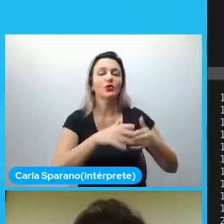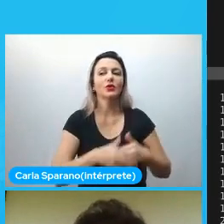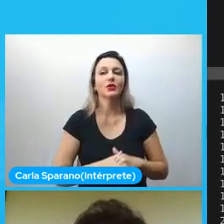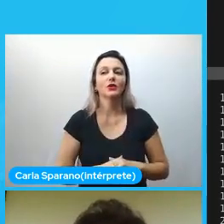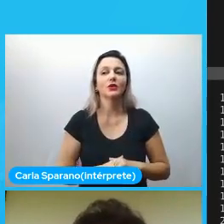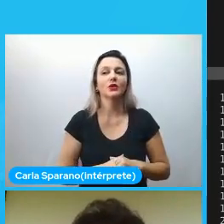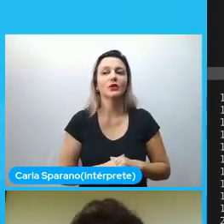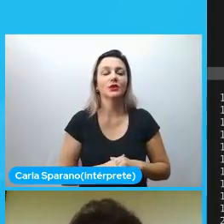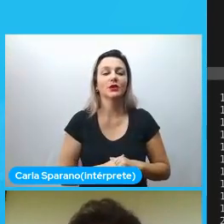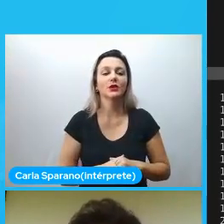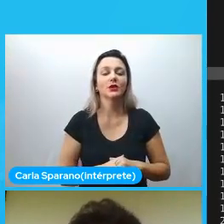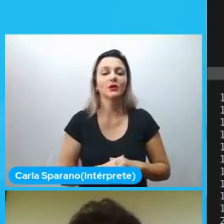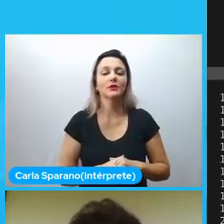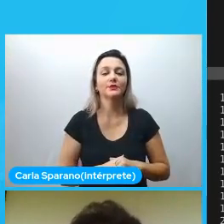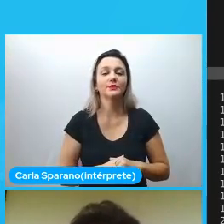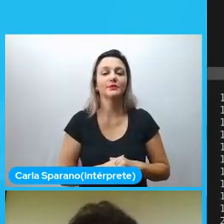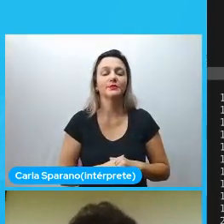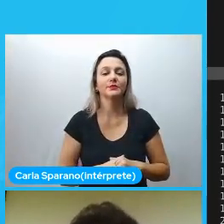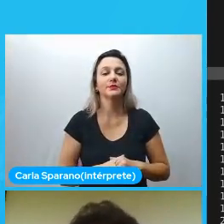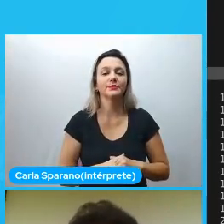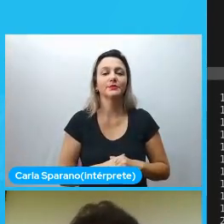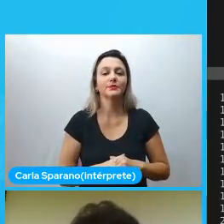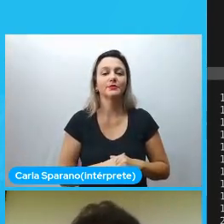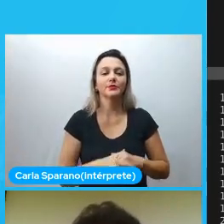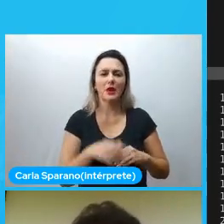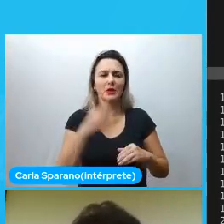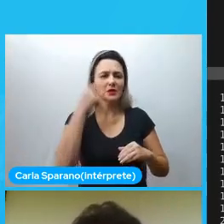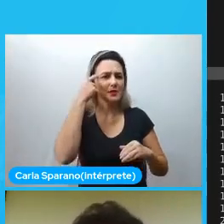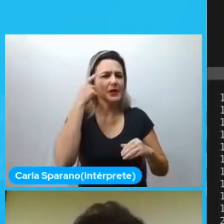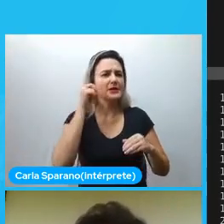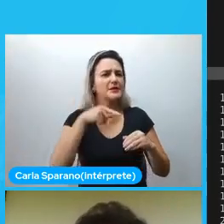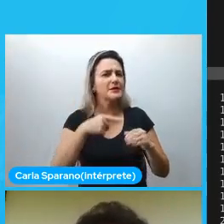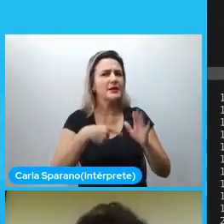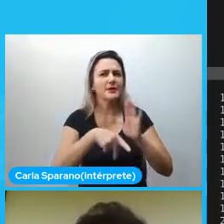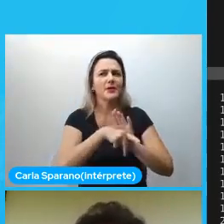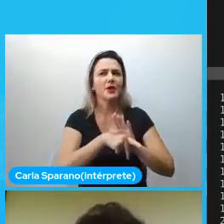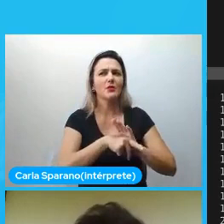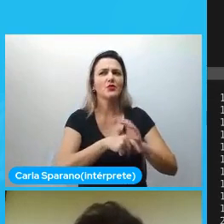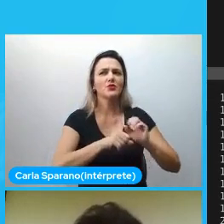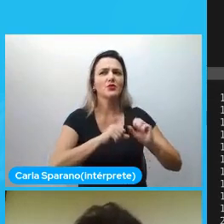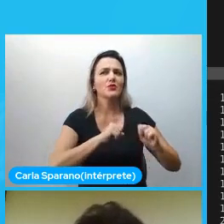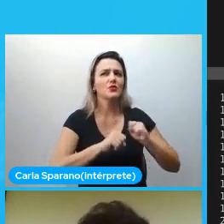eu acho que a maior parte das pessoas pensa nessa base, né? Tum, tá, tá. Exatamente essa.